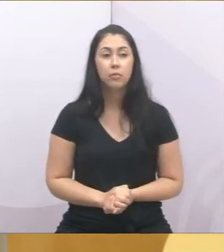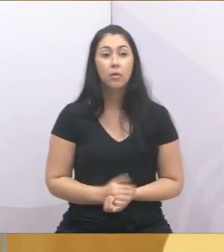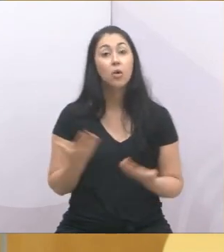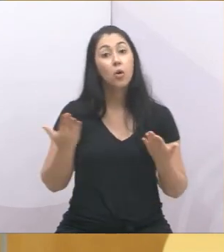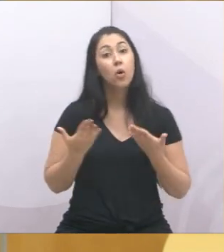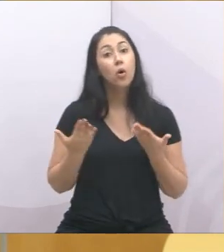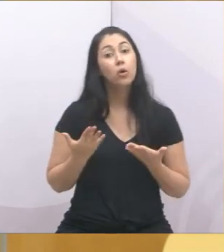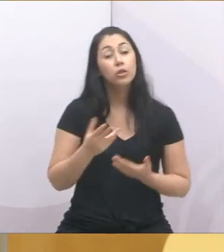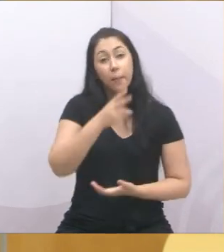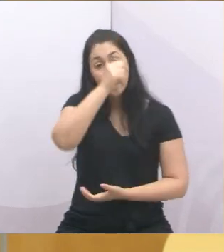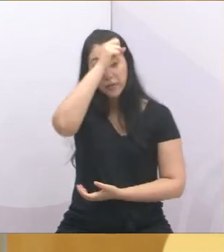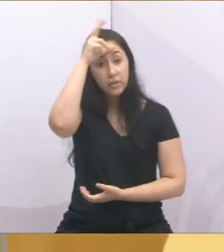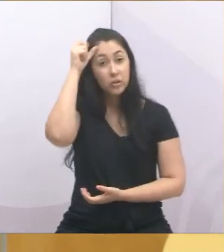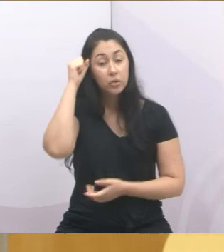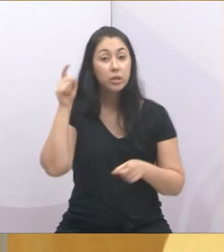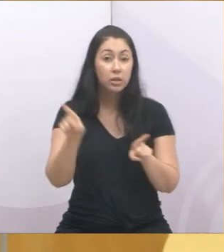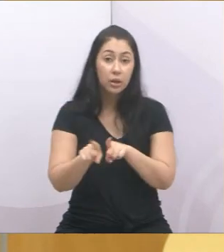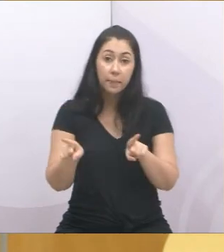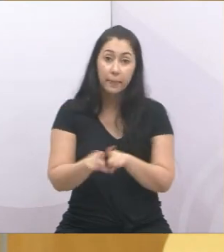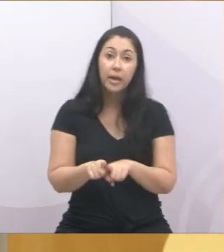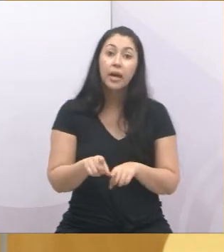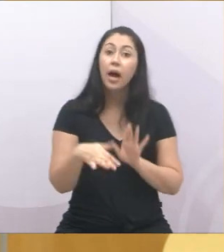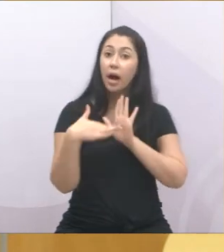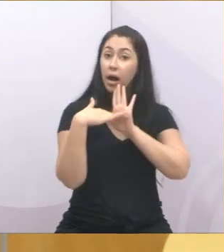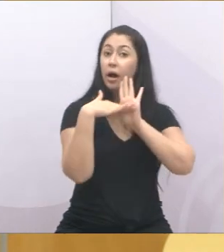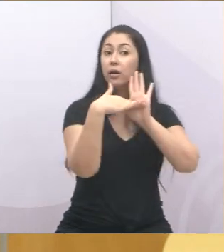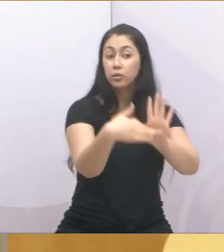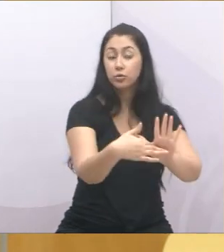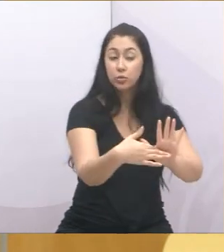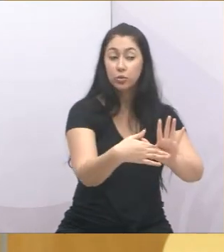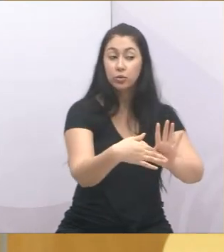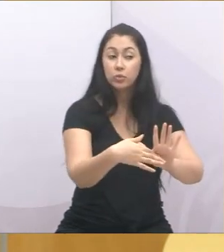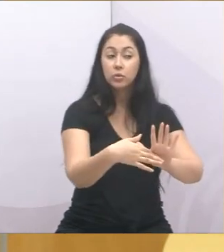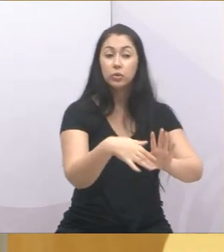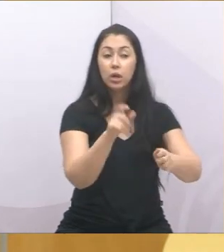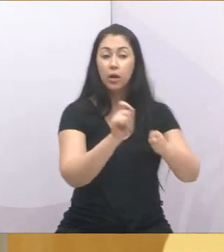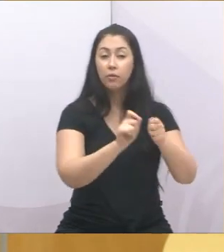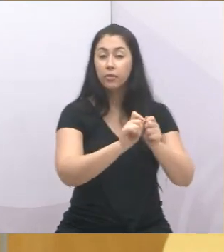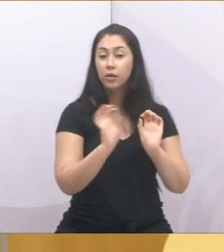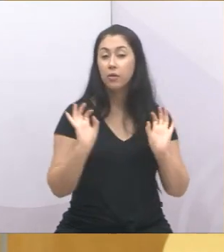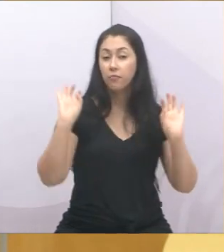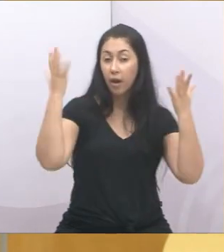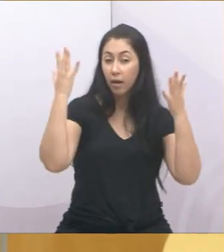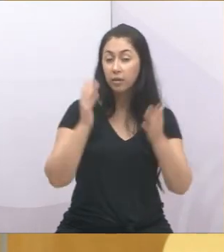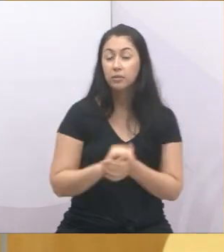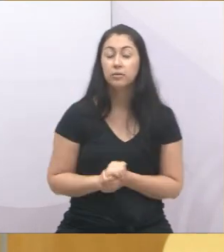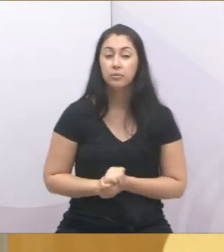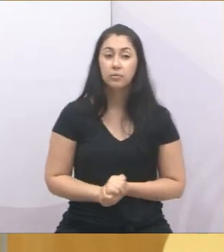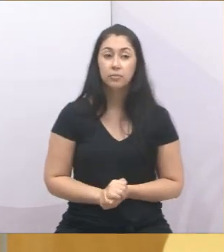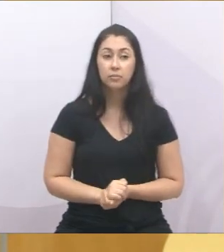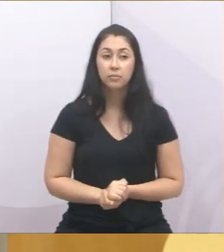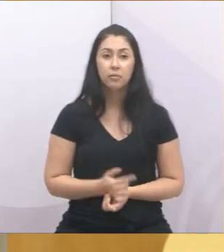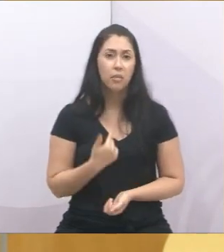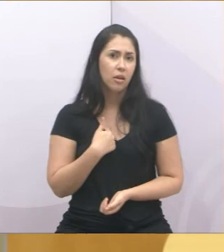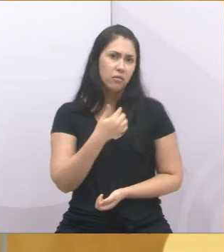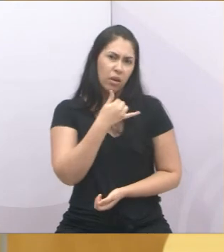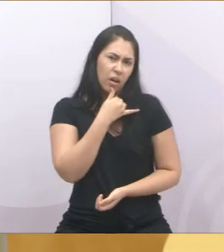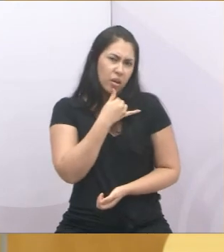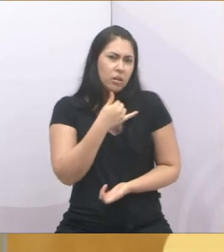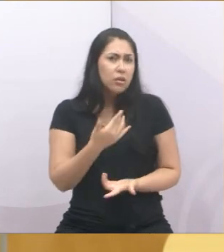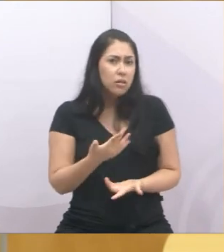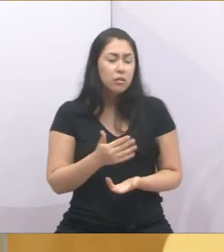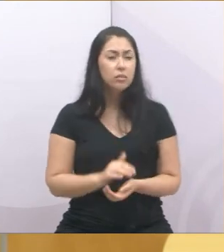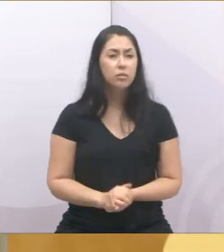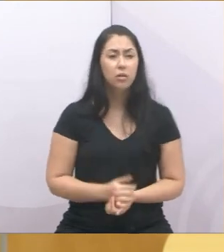prefeitura atua também, ajudando na estrutura da montagem da festa. Então, fiquei triste por isso,